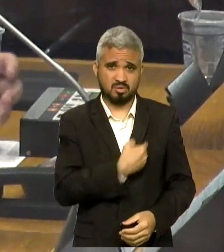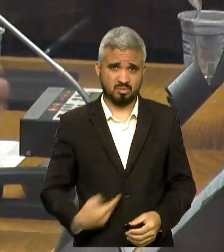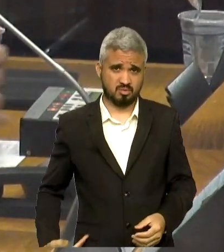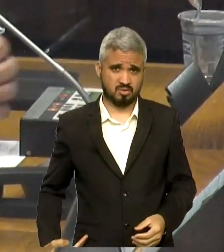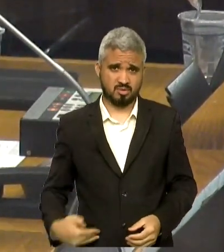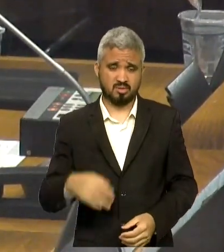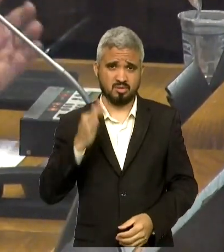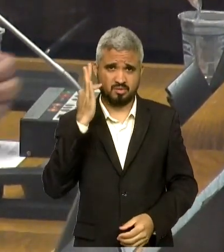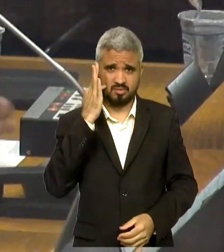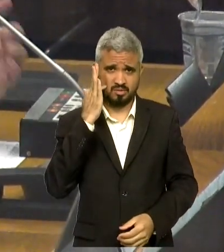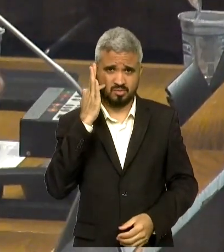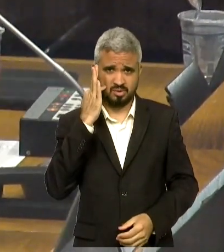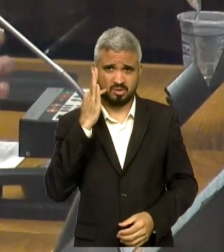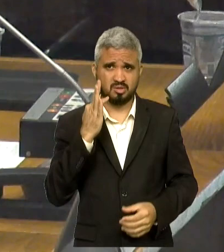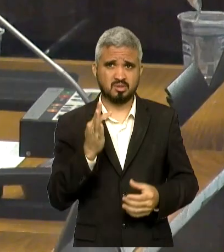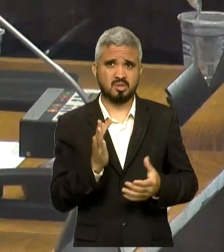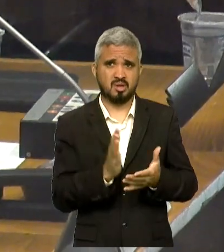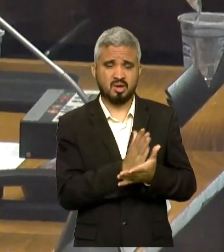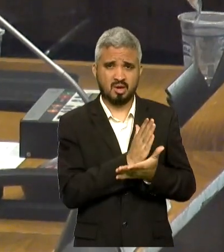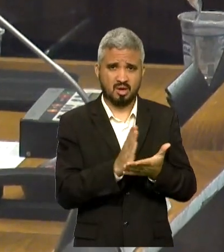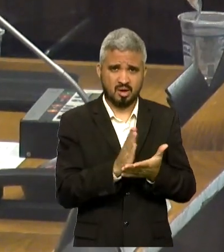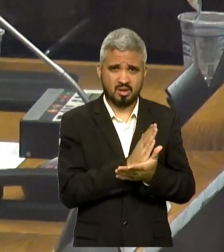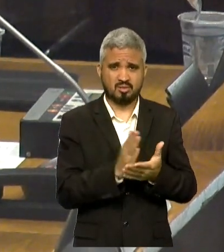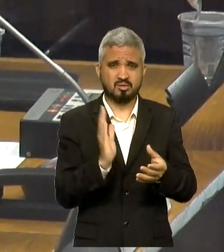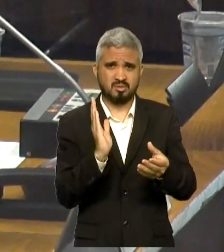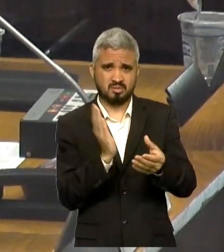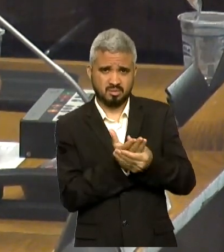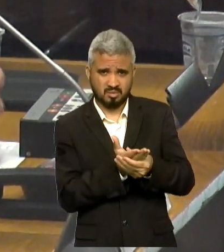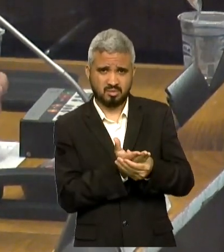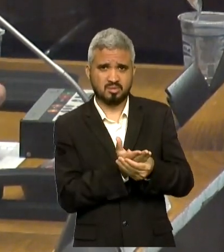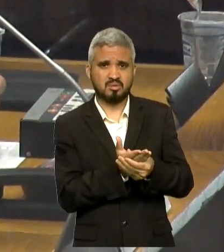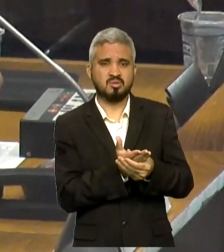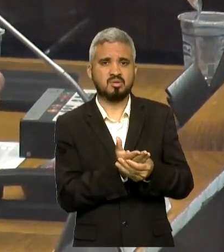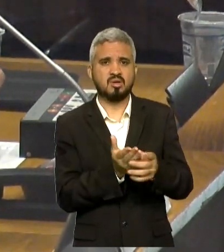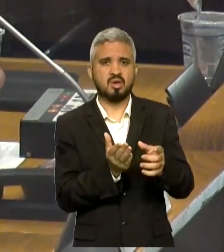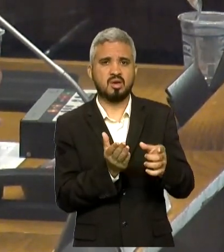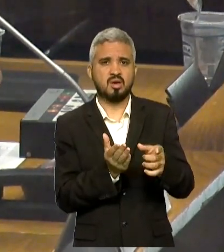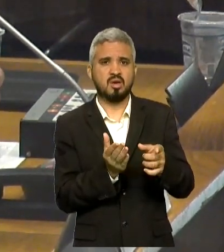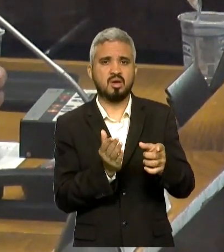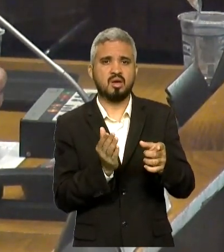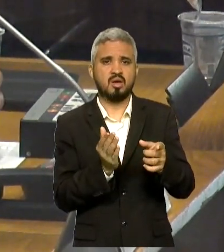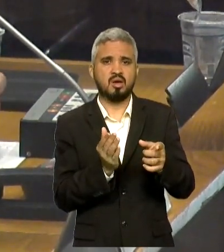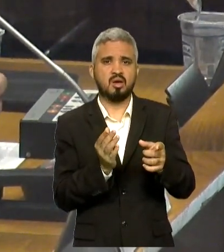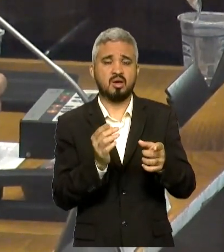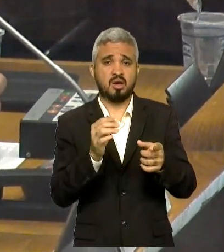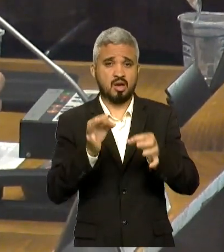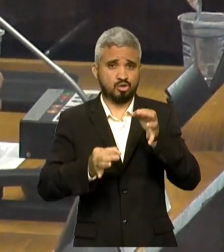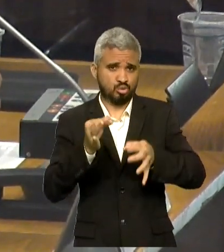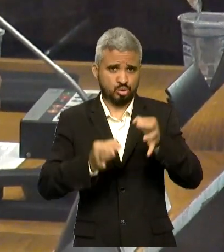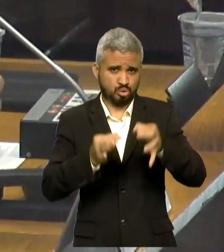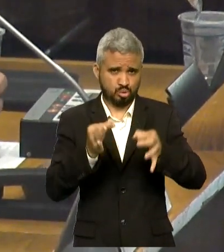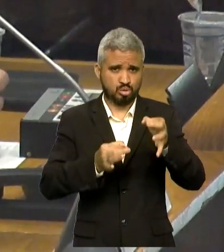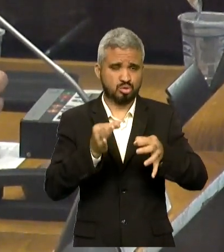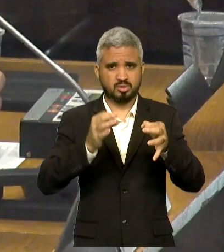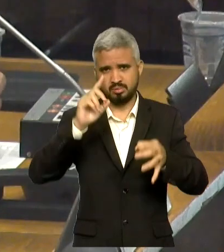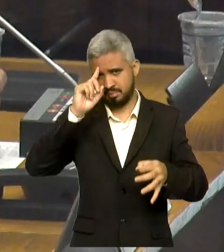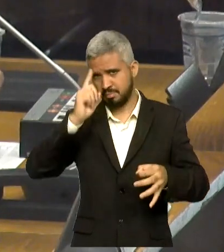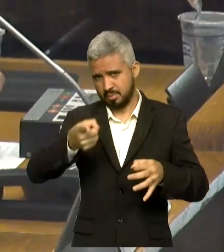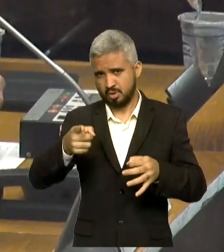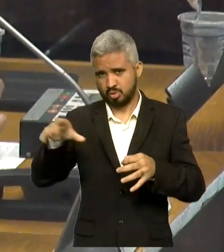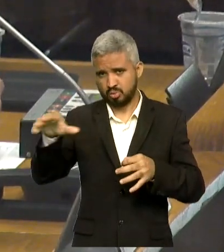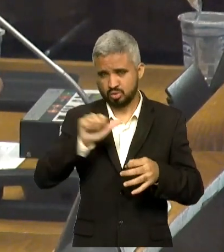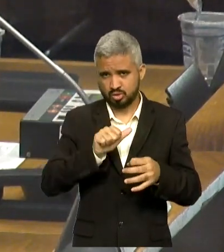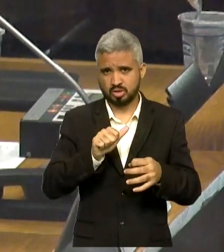tentativa de convalidar muitos processos, muitas nomeações foram convalidadas em acordo com o Poder Judiciário, algumas não foram